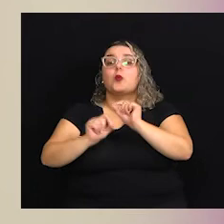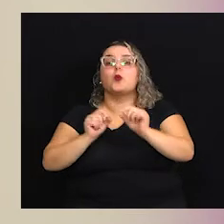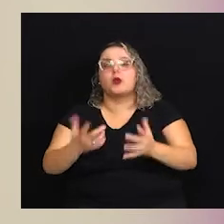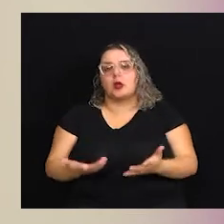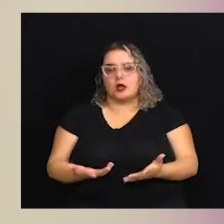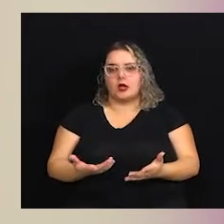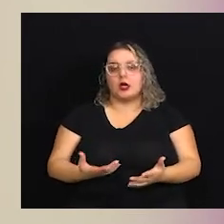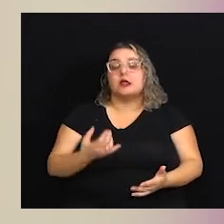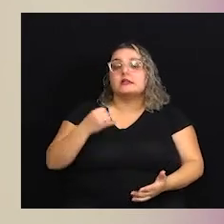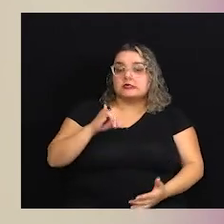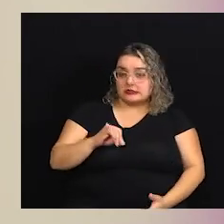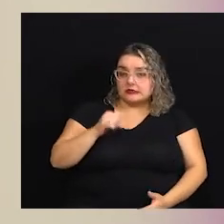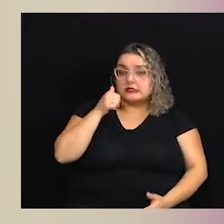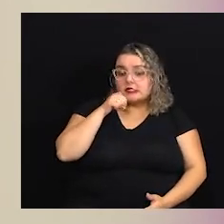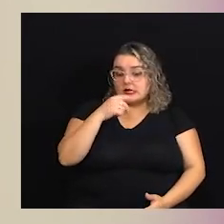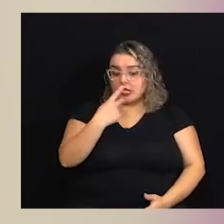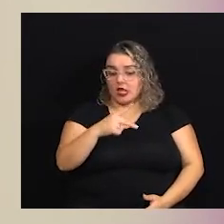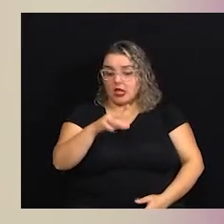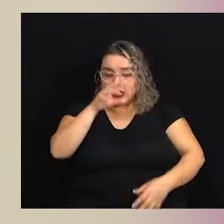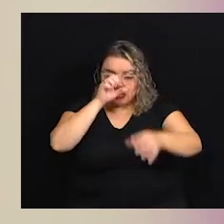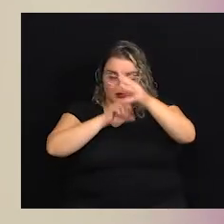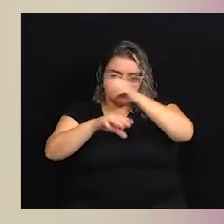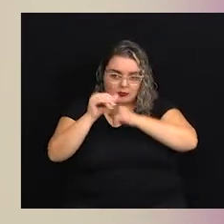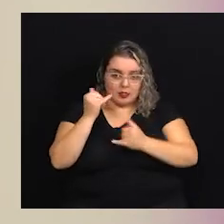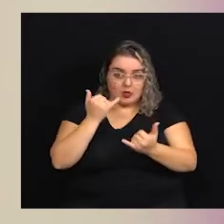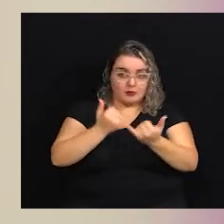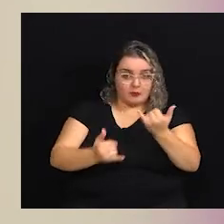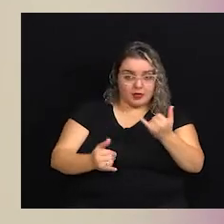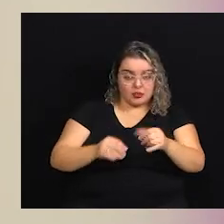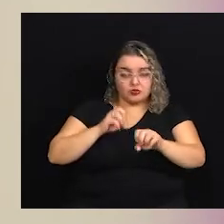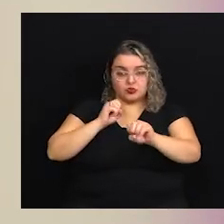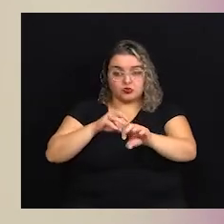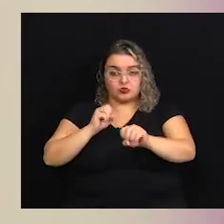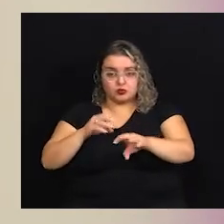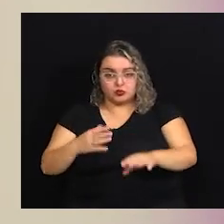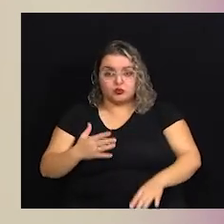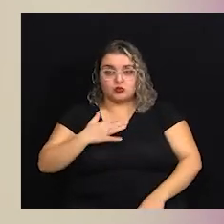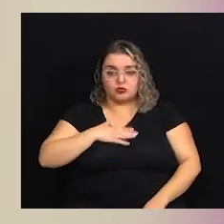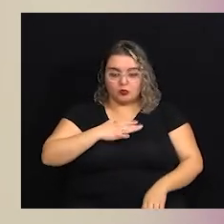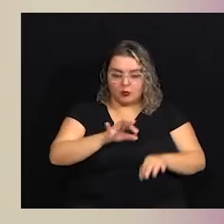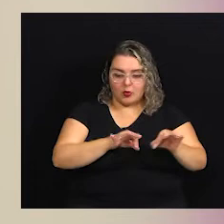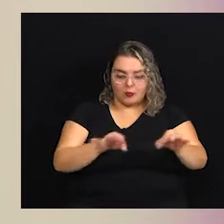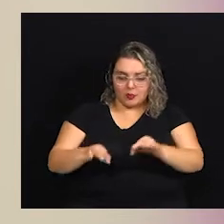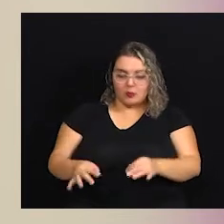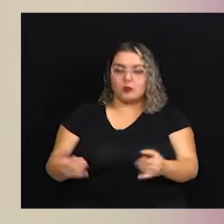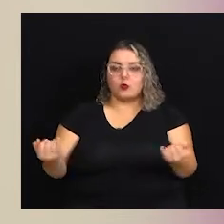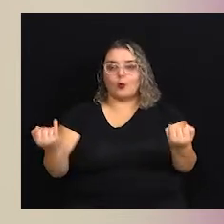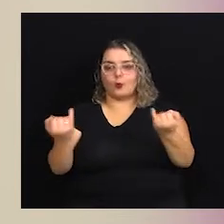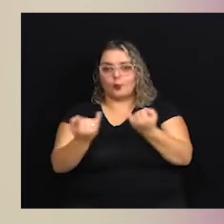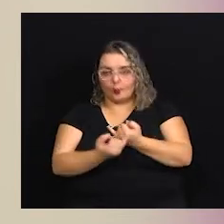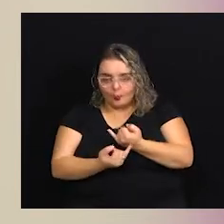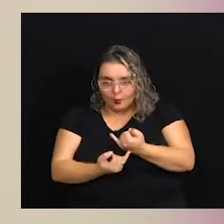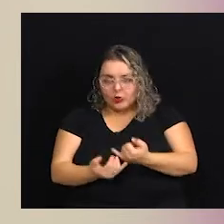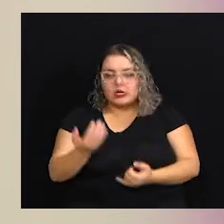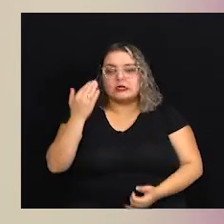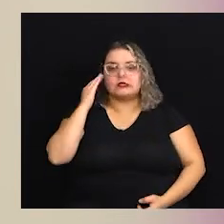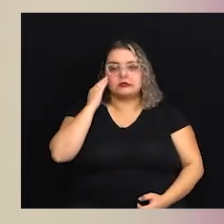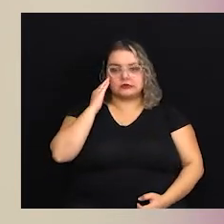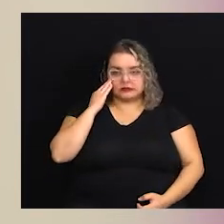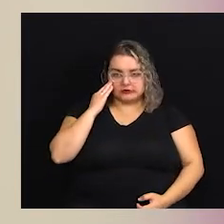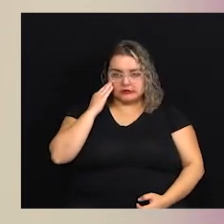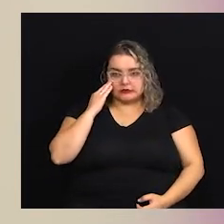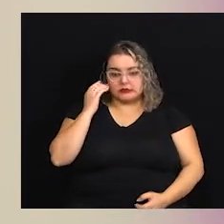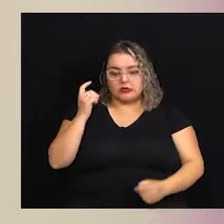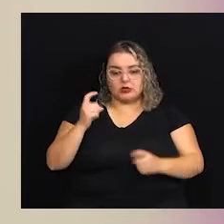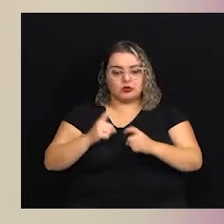mostrando que se ela aprender, e eu coloco parte do que eu ensino no meu programa de emagrecimento aqui,